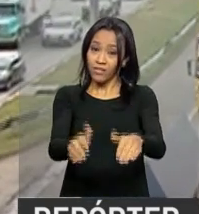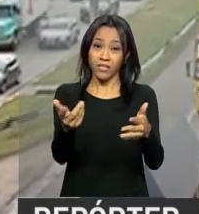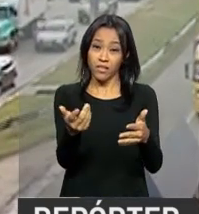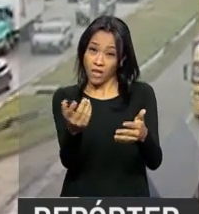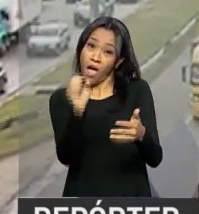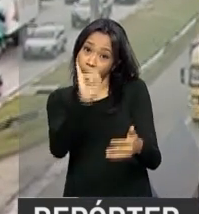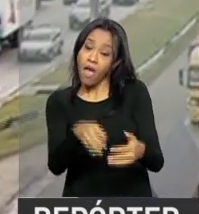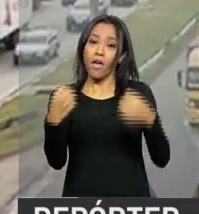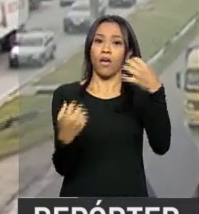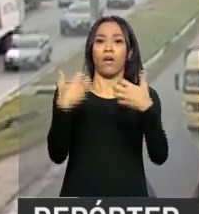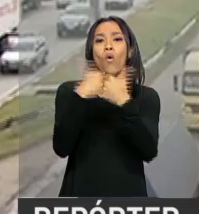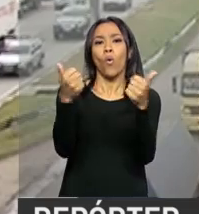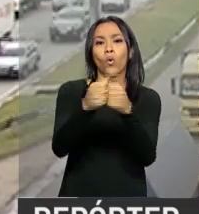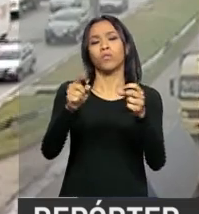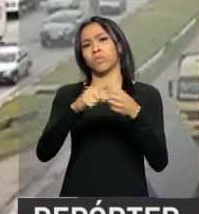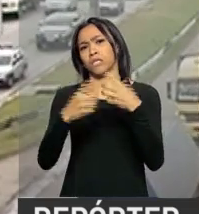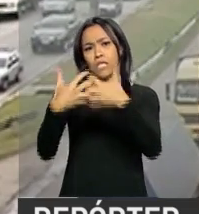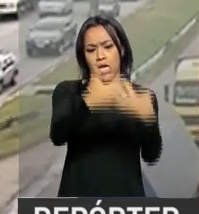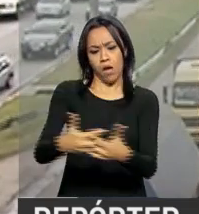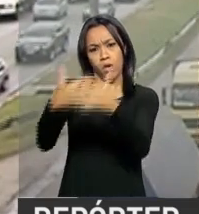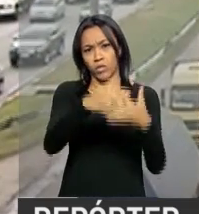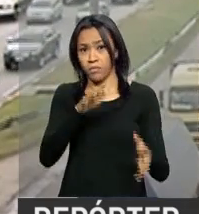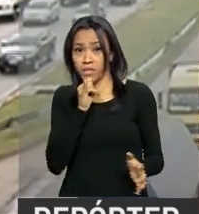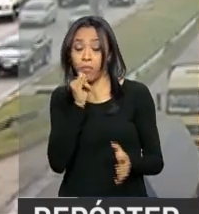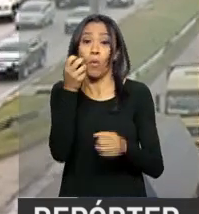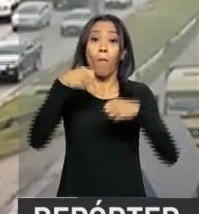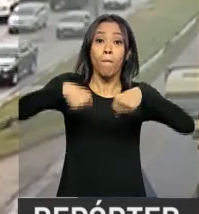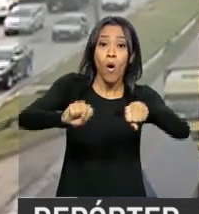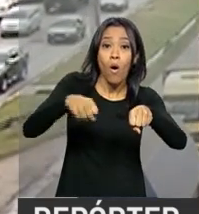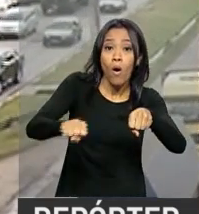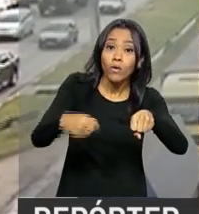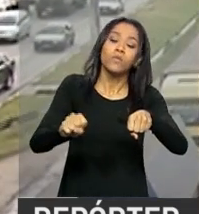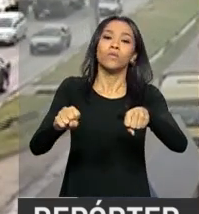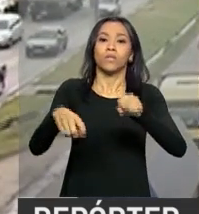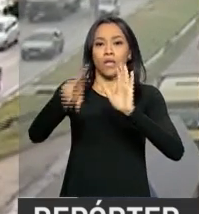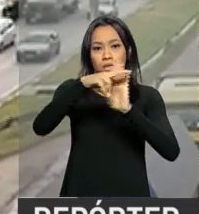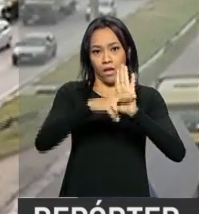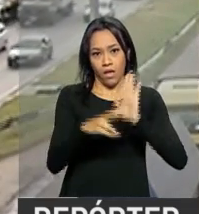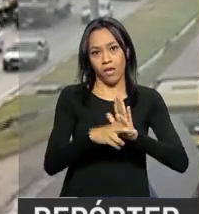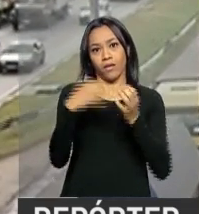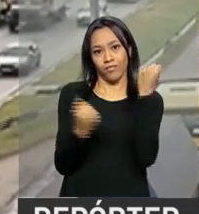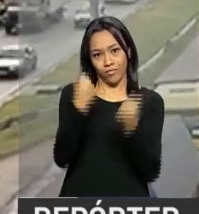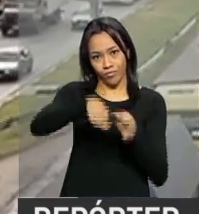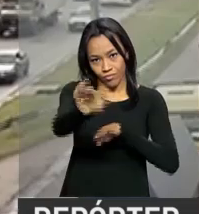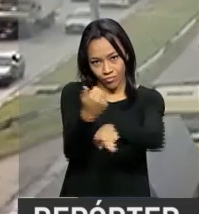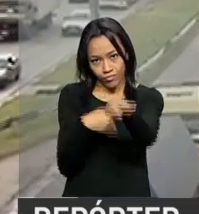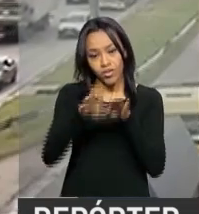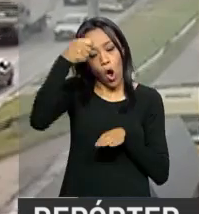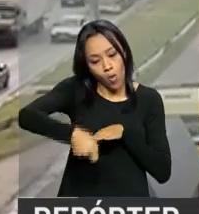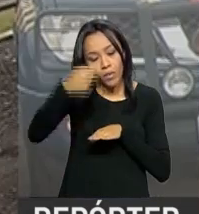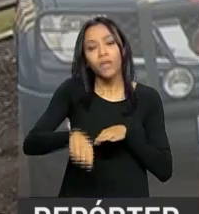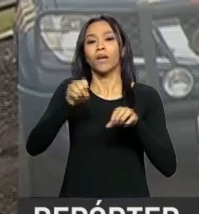são ônibus e caminhões, principalmente. No caso das motos, o Código de Trânsito Brasileiro já obrigam a circularem com o